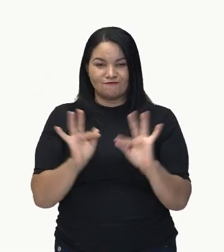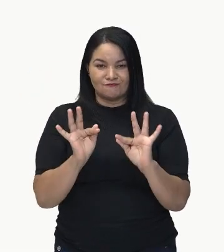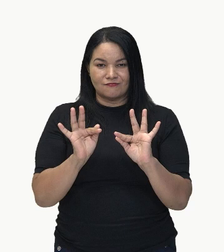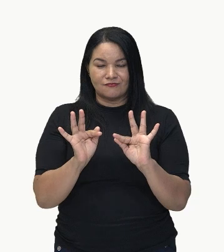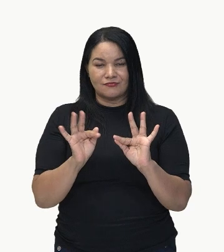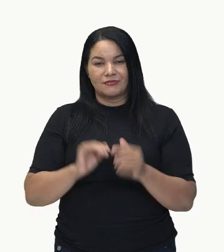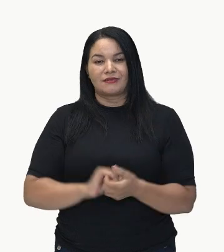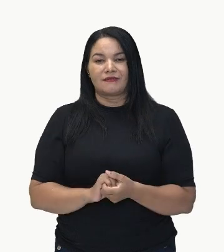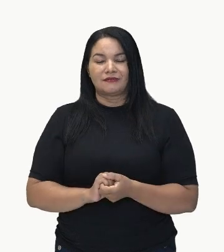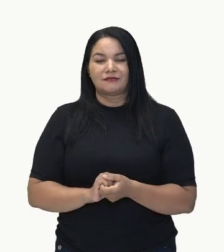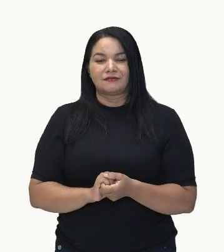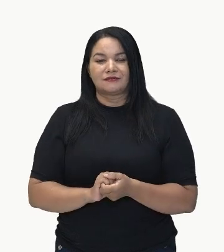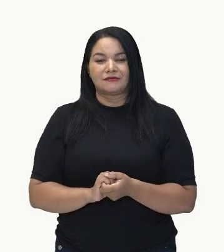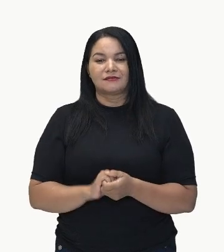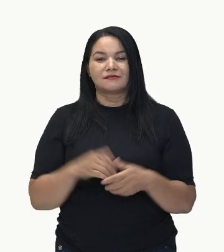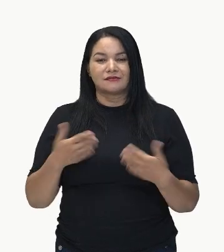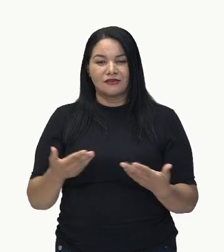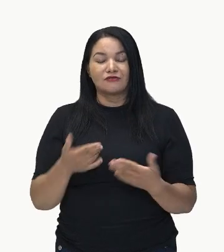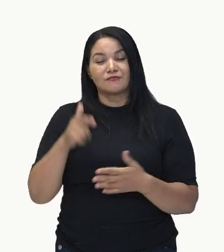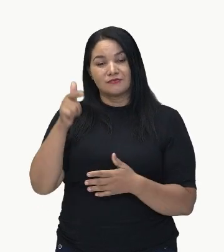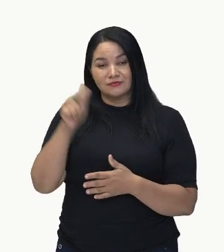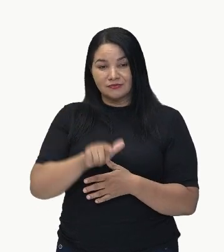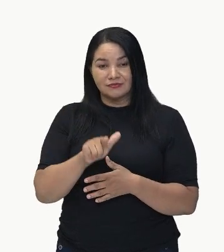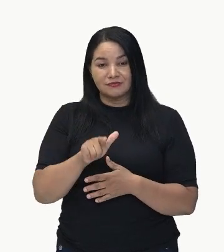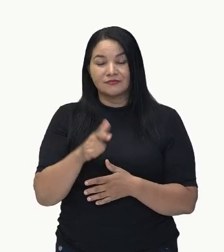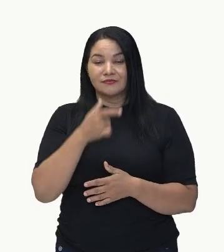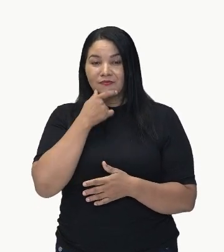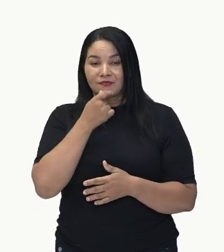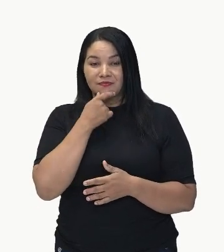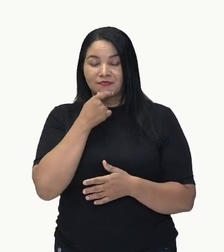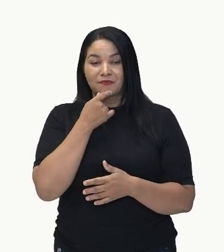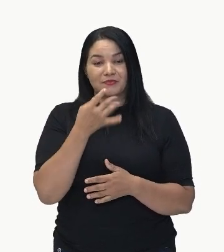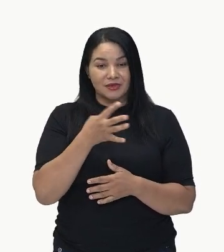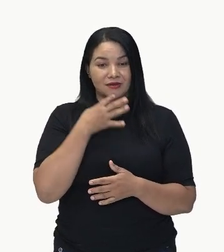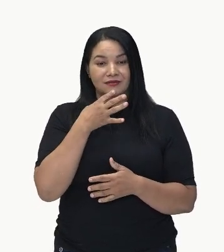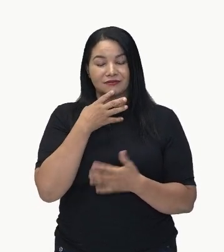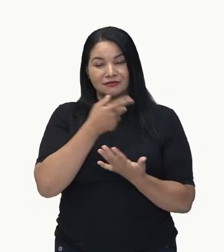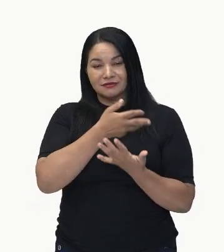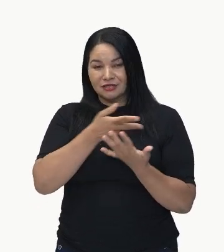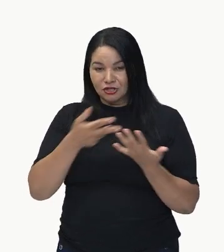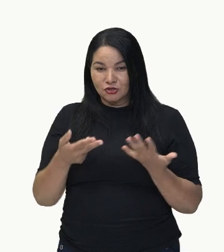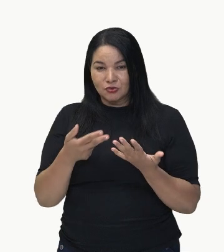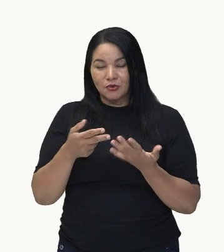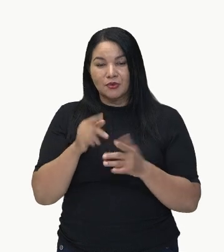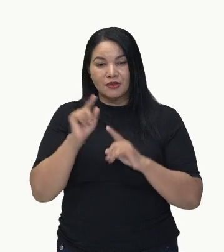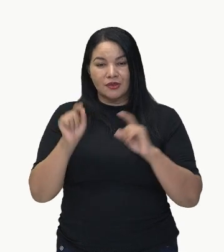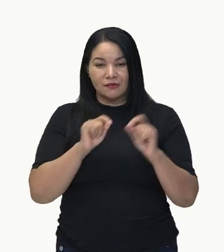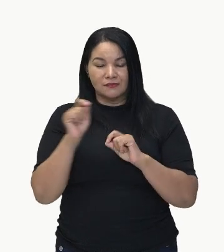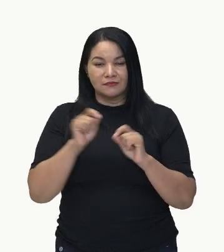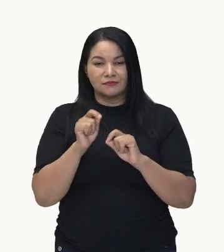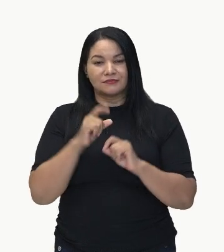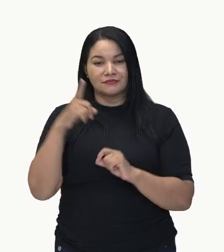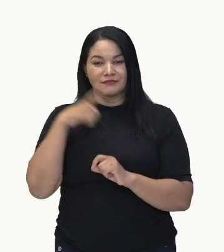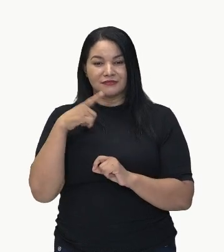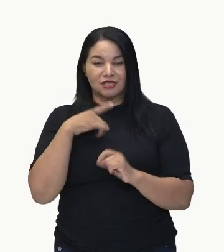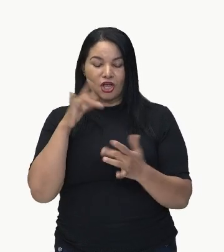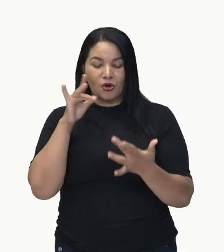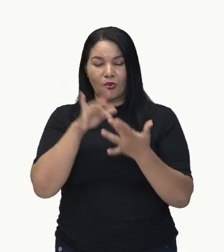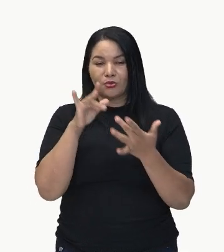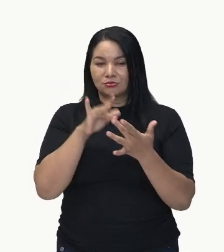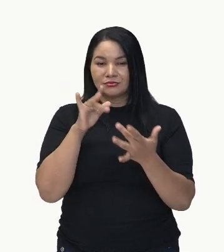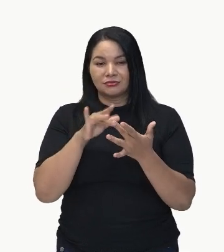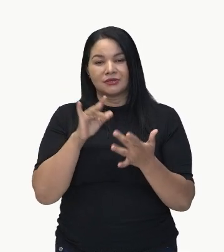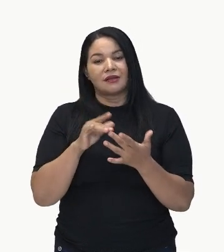né, que para ele, mais uma vez repetindo, conhecer as coisas é ter de fato contato com